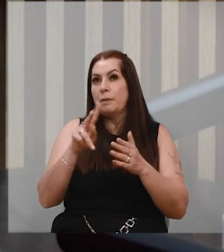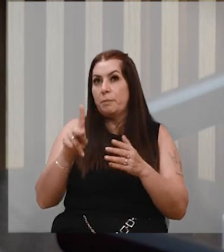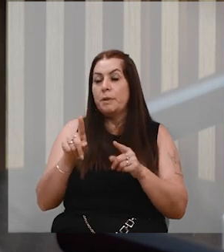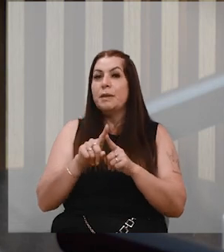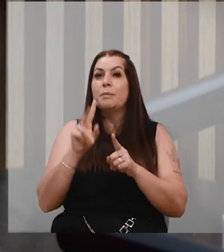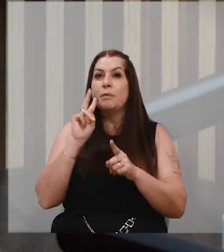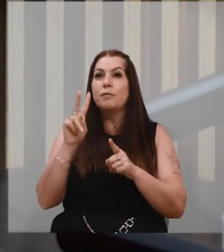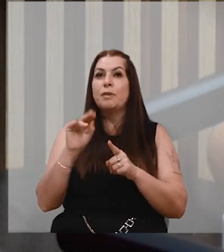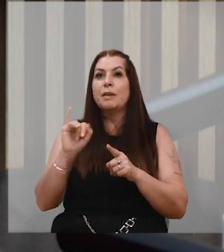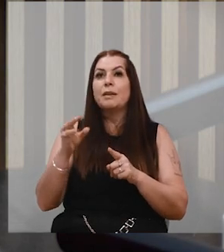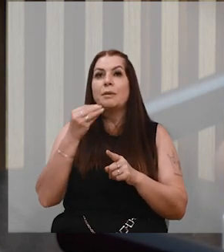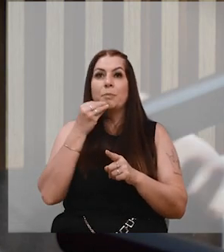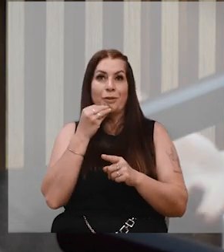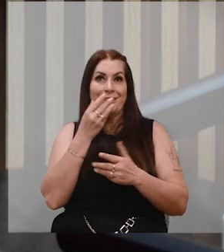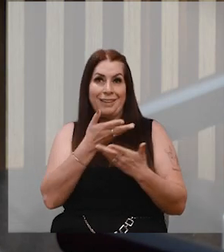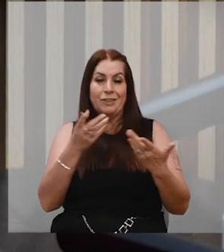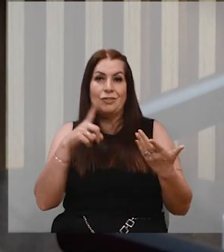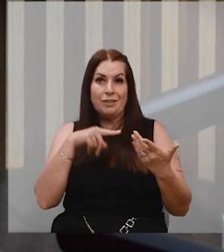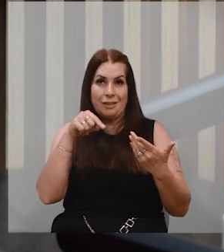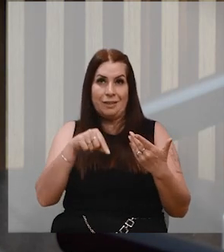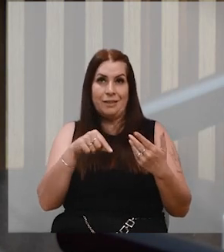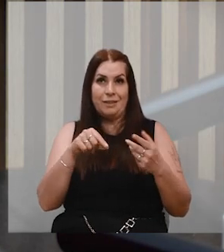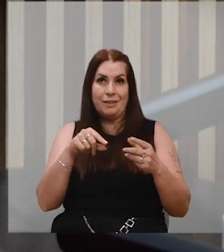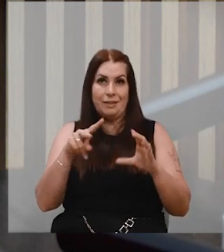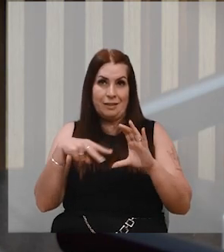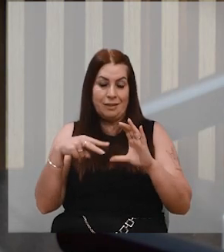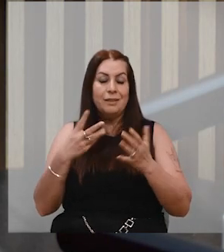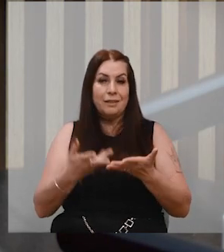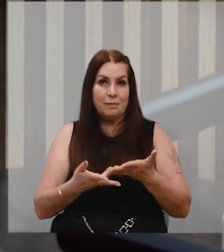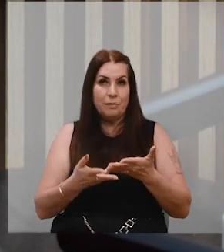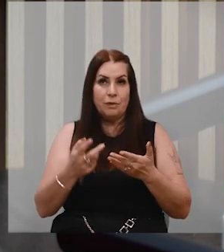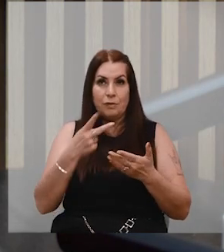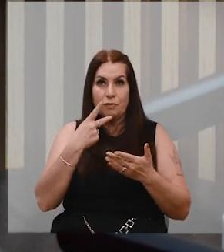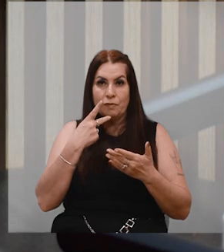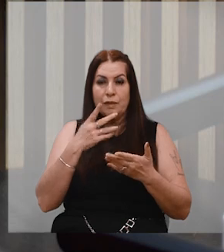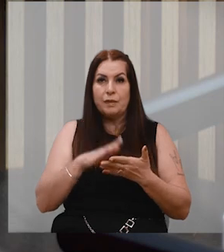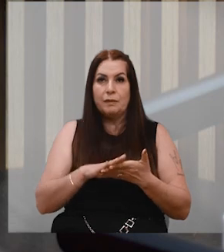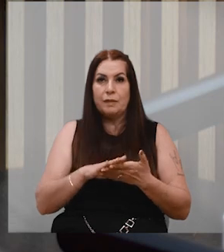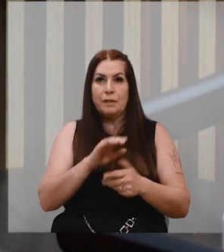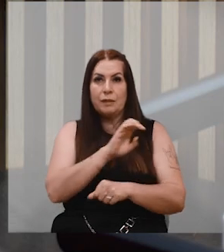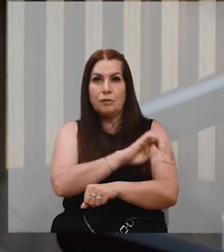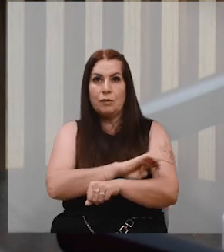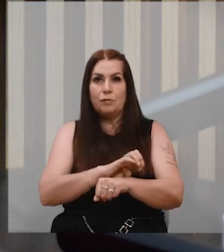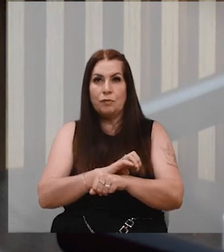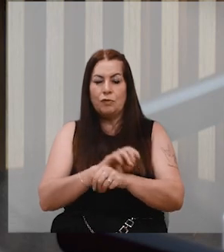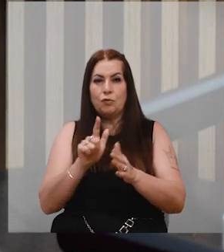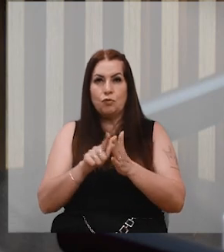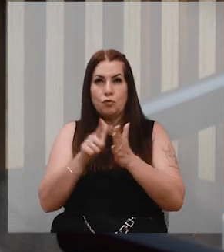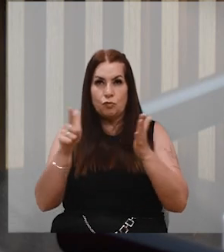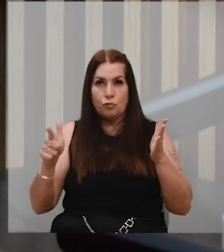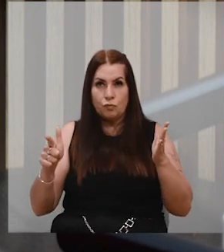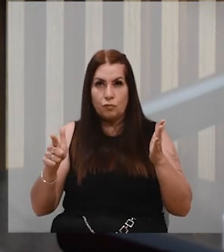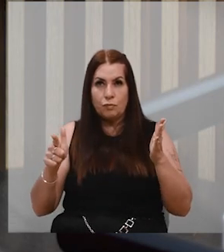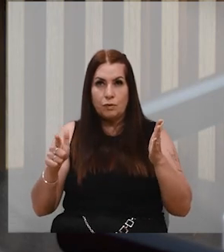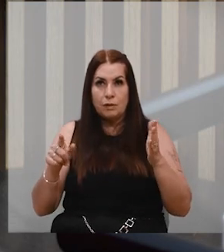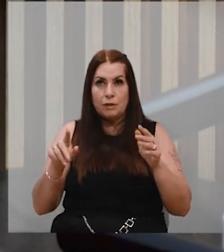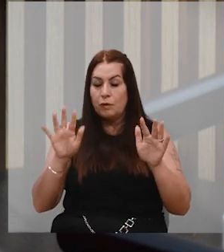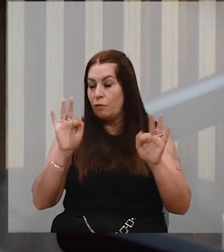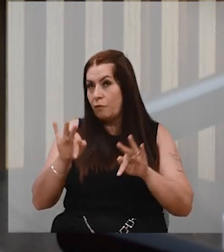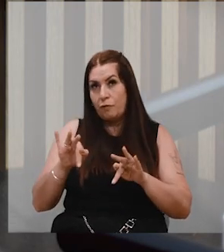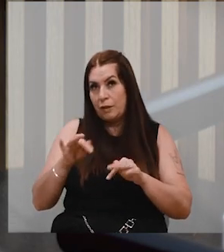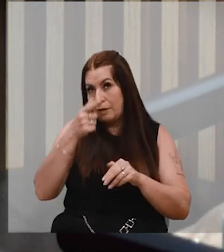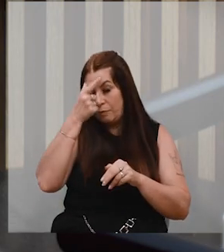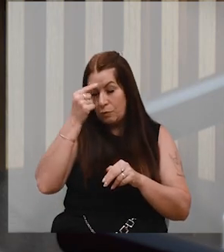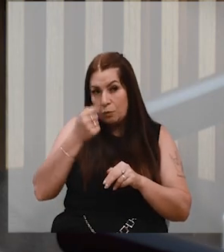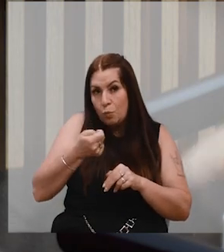E é muito legal ver essa oportunidade que a gente tem aqui na Câmara. Eu falando como estagiária de jornal, que eu não terminei a